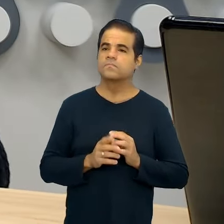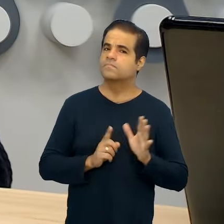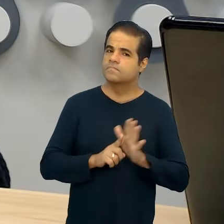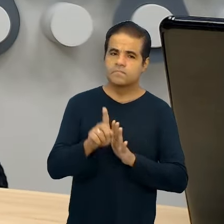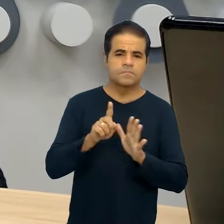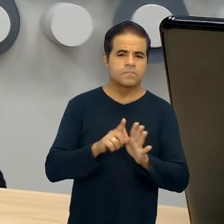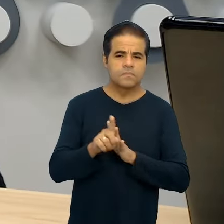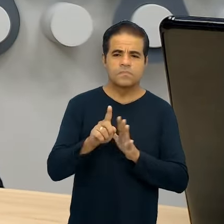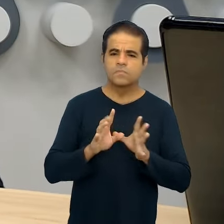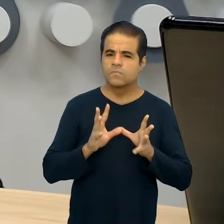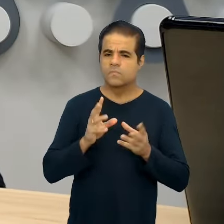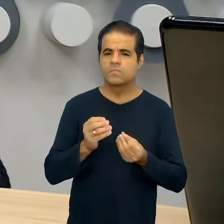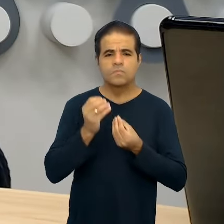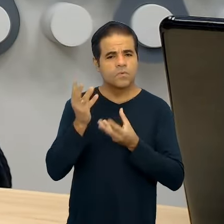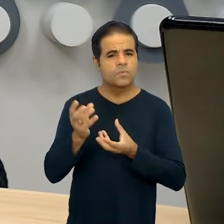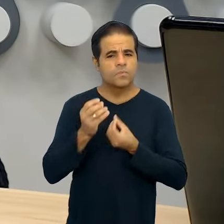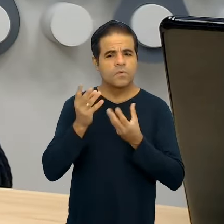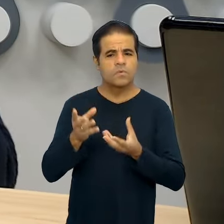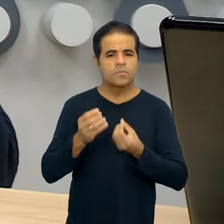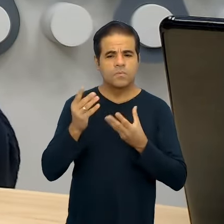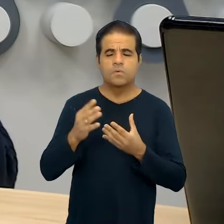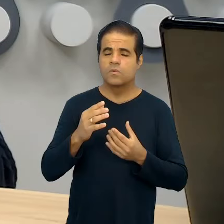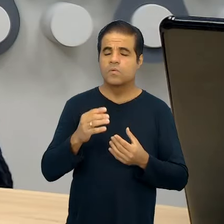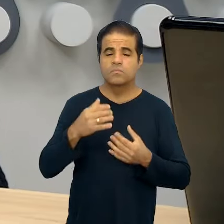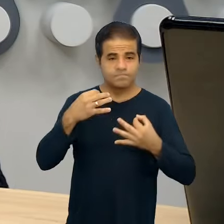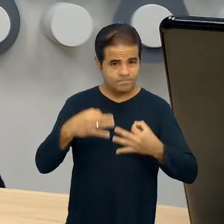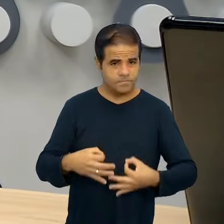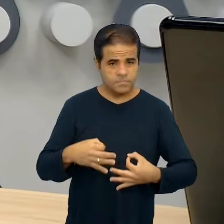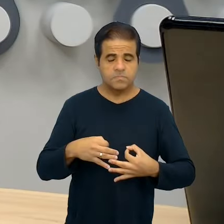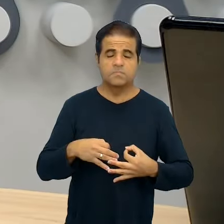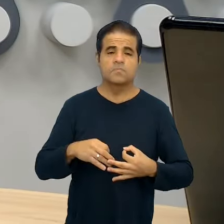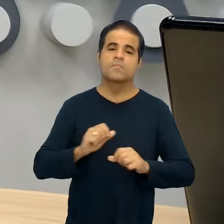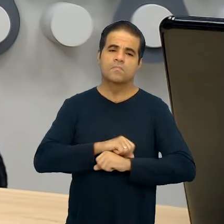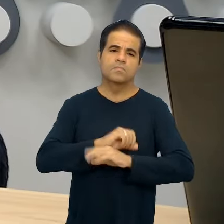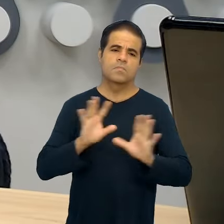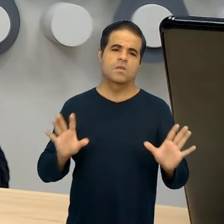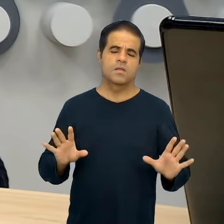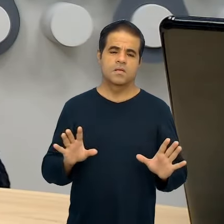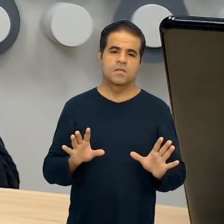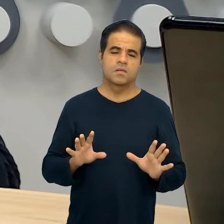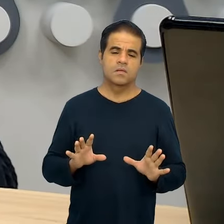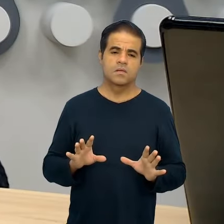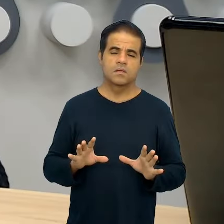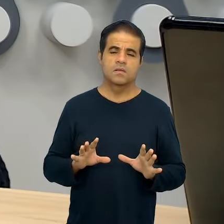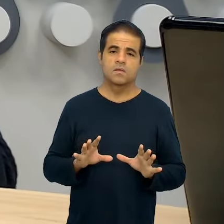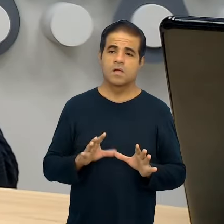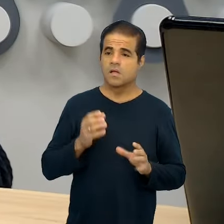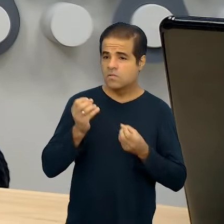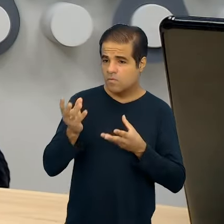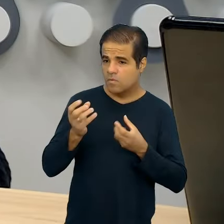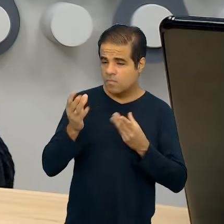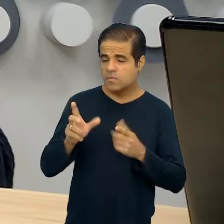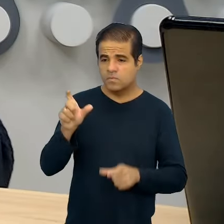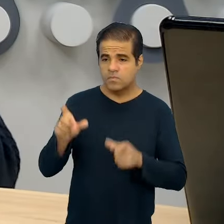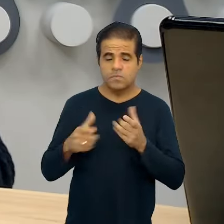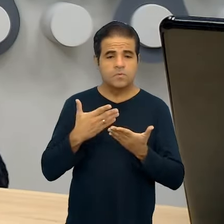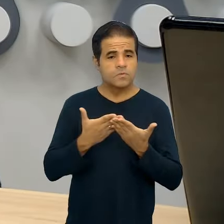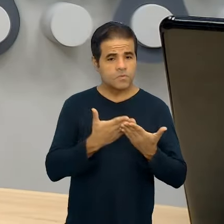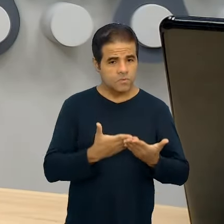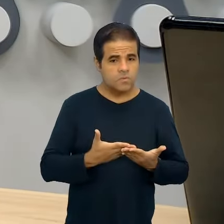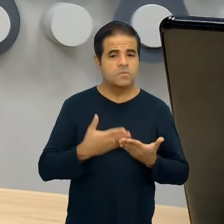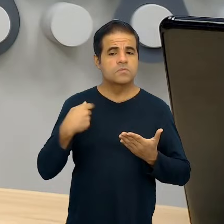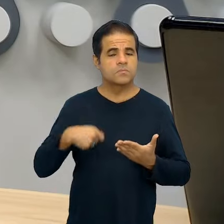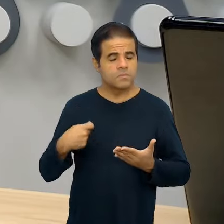Inquestionavelmente, todos os dados levantados devem vir com essa chancela. Ou seja, de posse desses dados, os estudantes